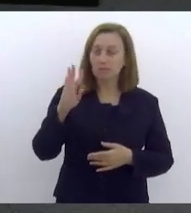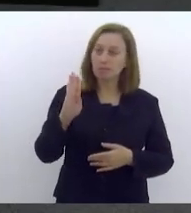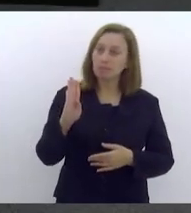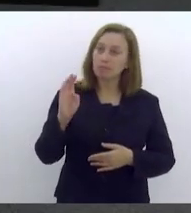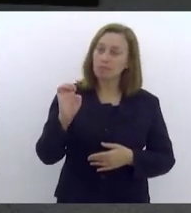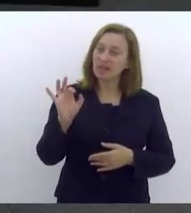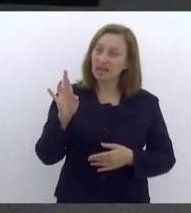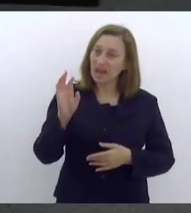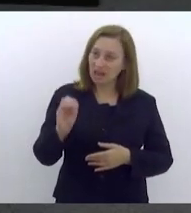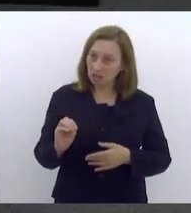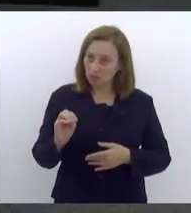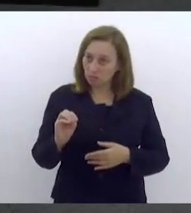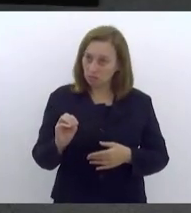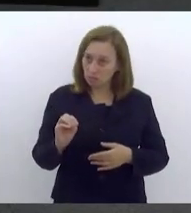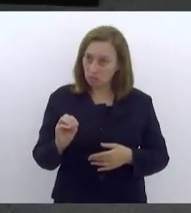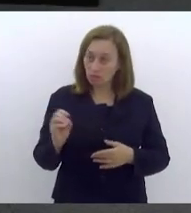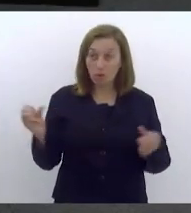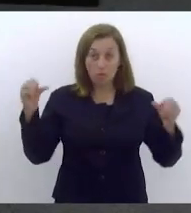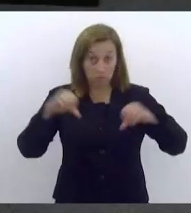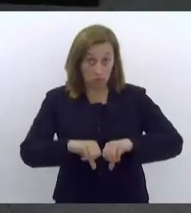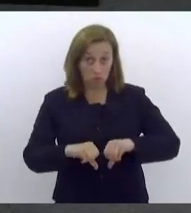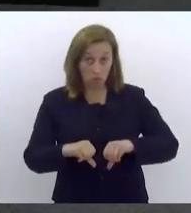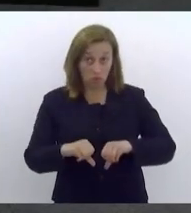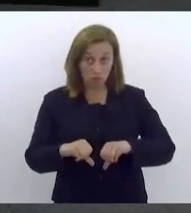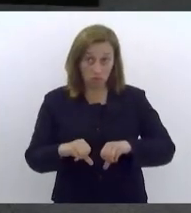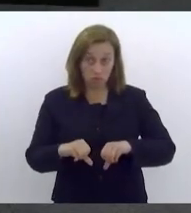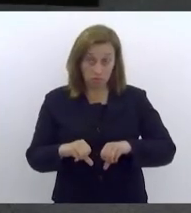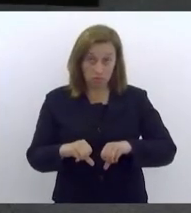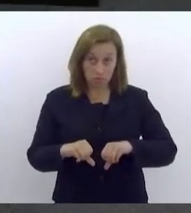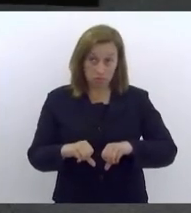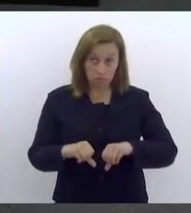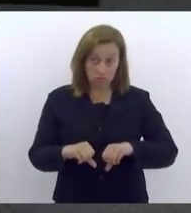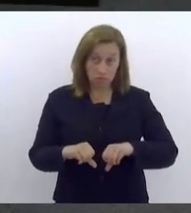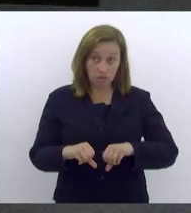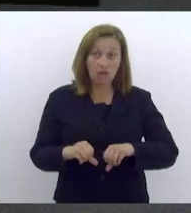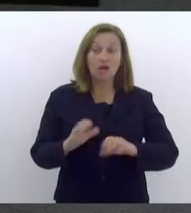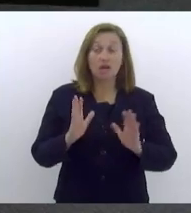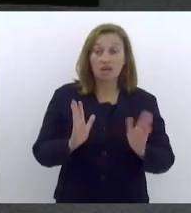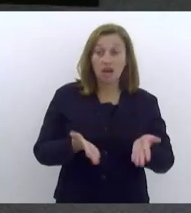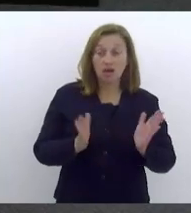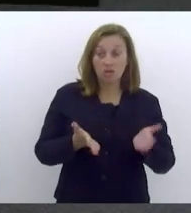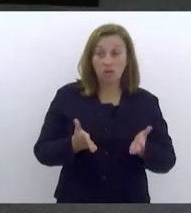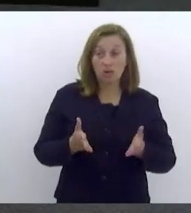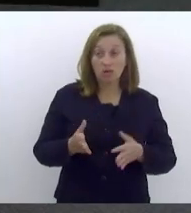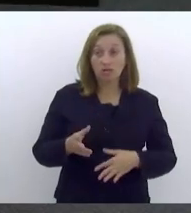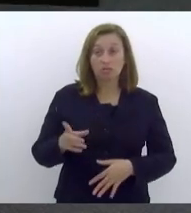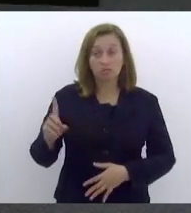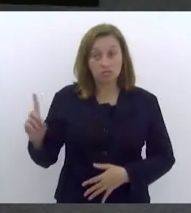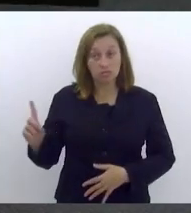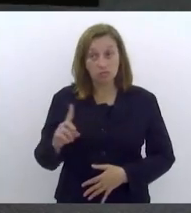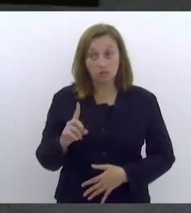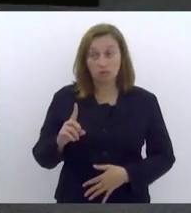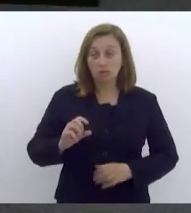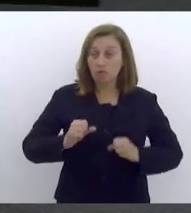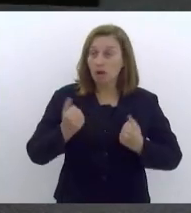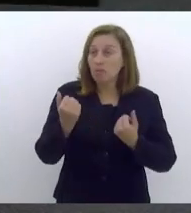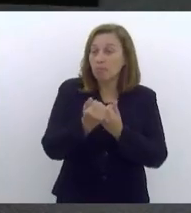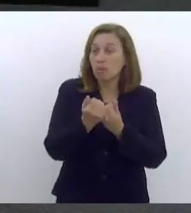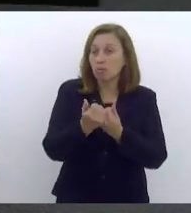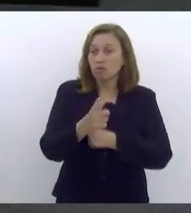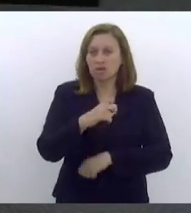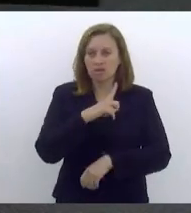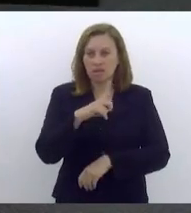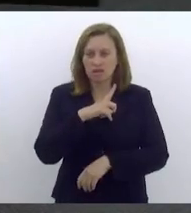história de Petrópolis, tanto que não foi reeleito. Quem colocou isso foi o povo. E agora, quando veio a deputado, com todo o apoio e estrutura que